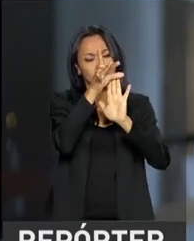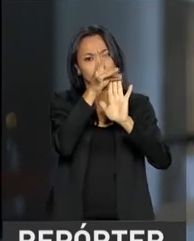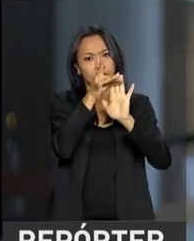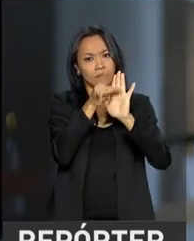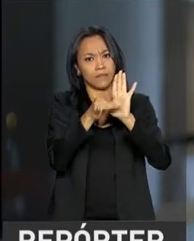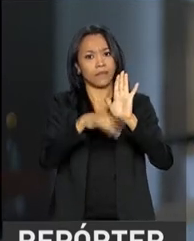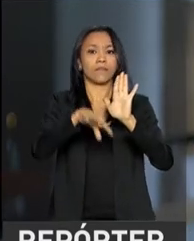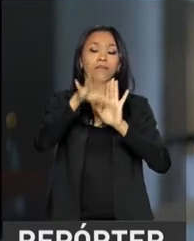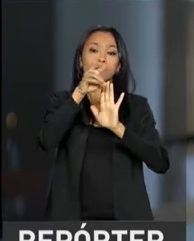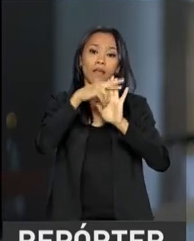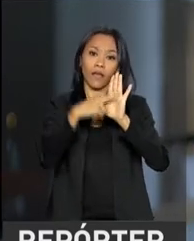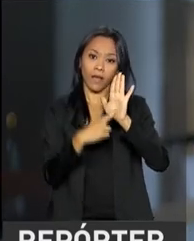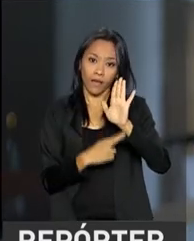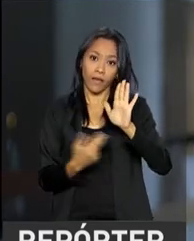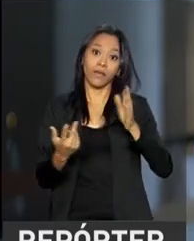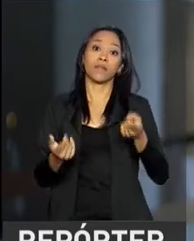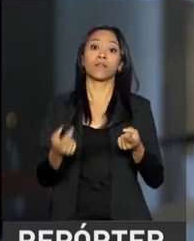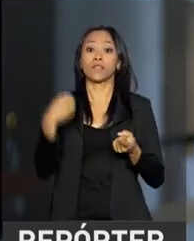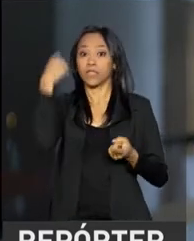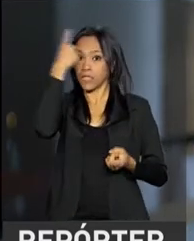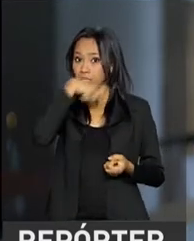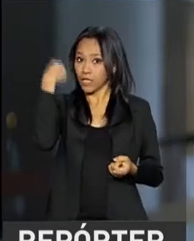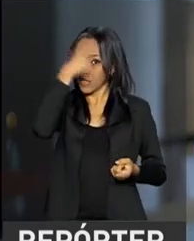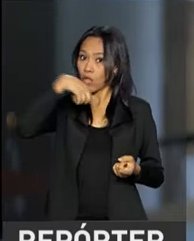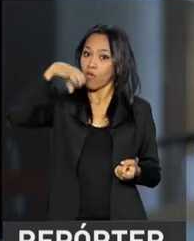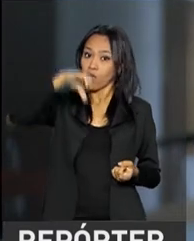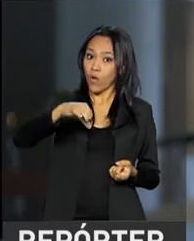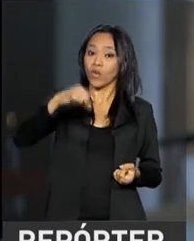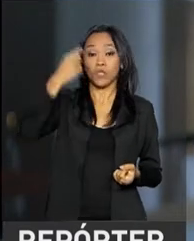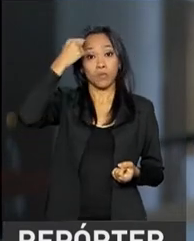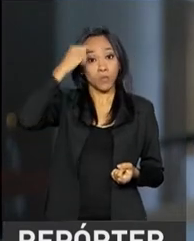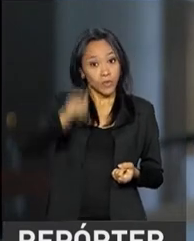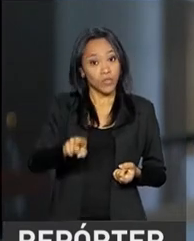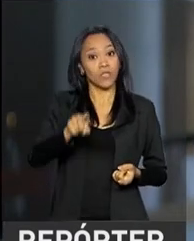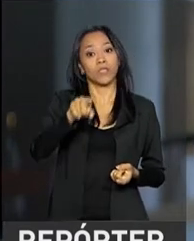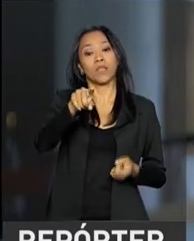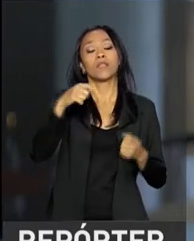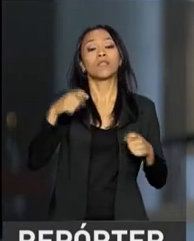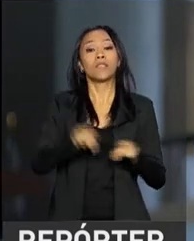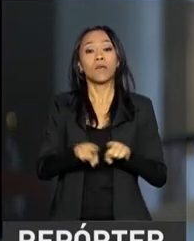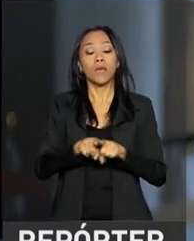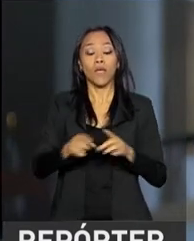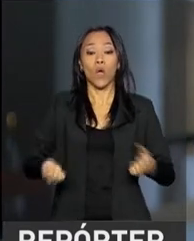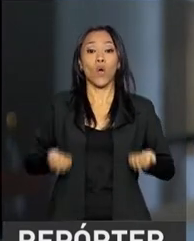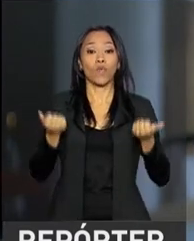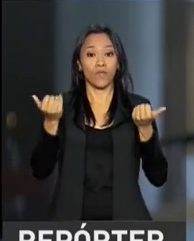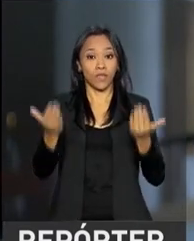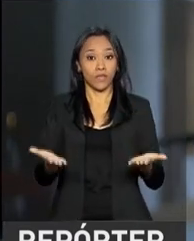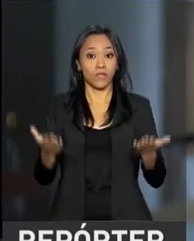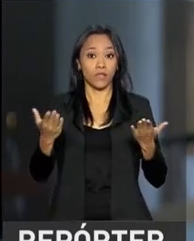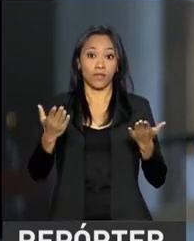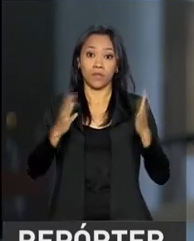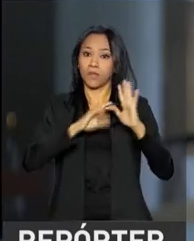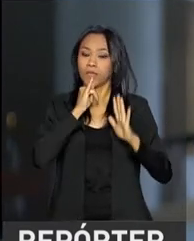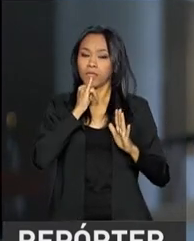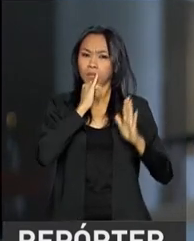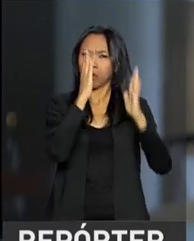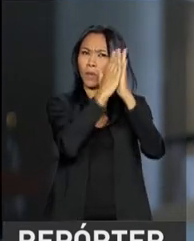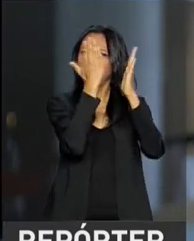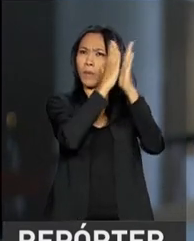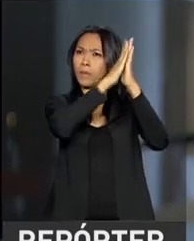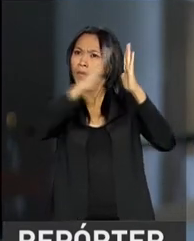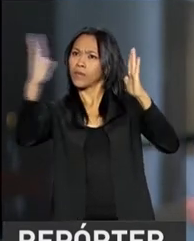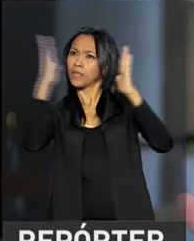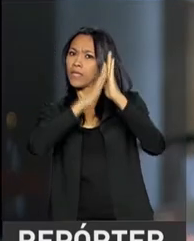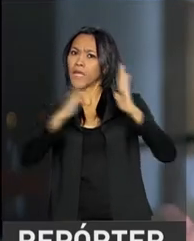tempo integral por ano e 9 horas de aula por dia além disso deve oferecer estrutura como biblioteca ou sala de leitura